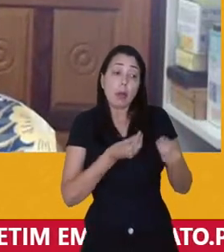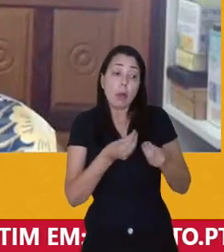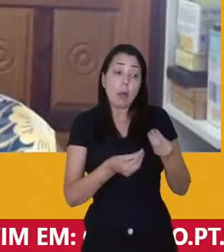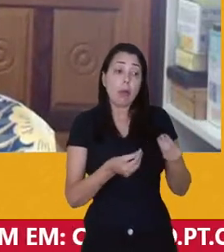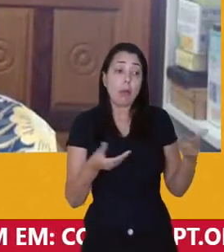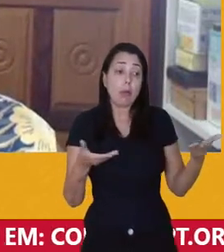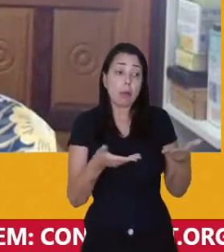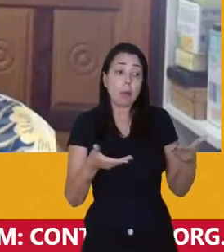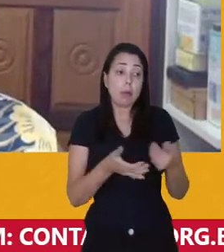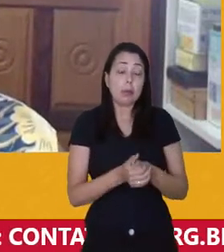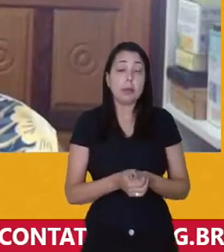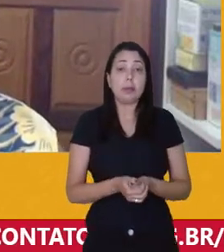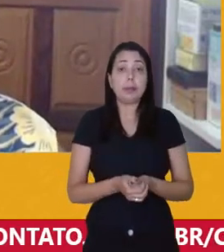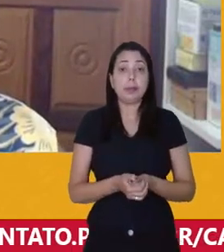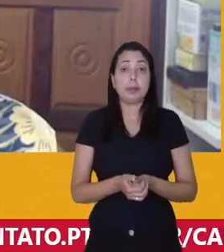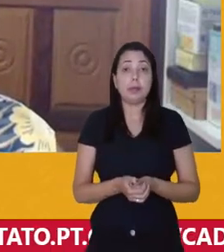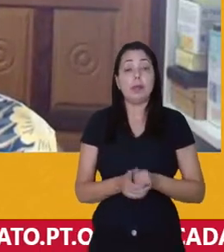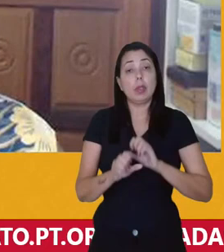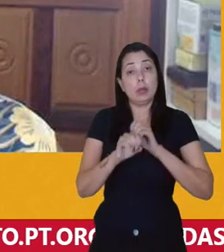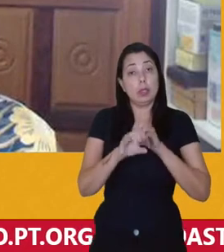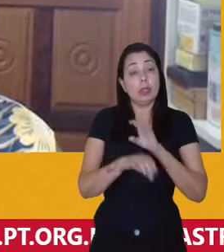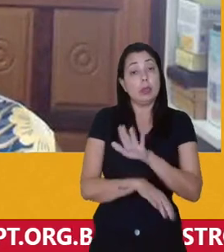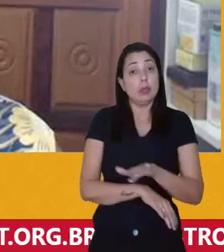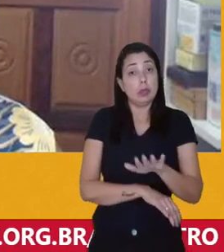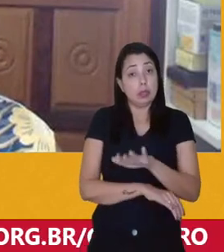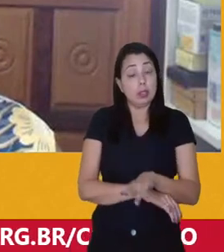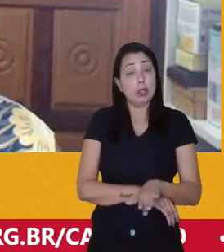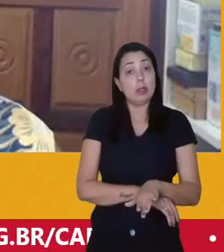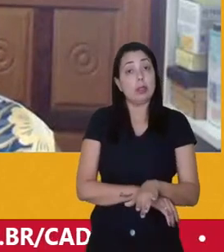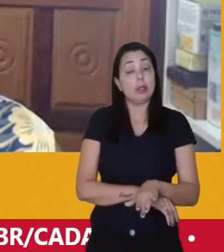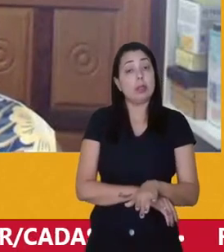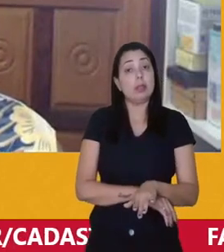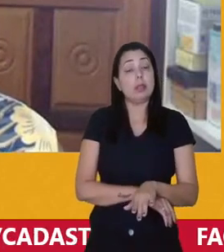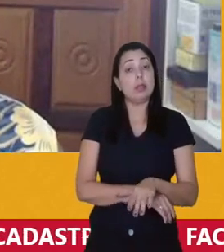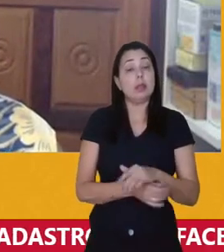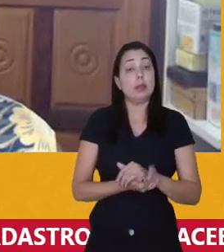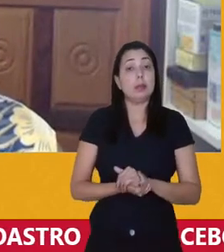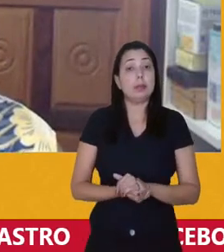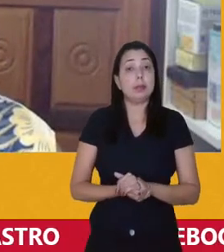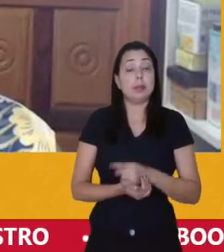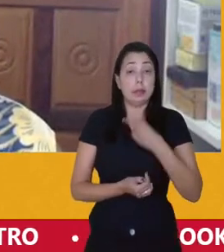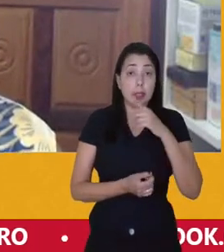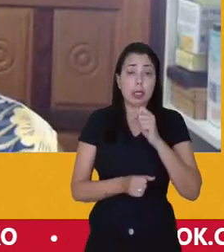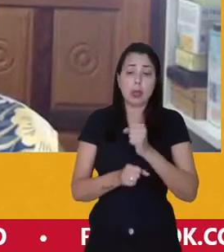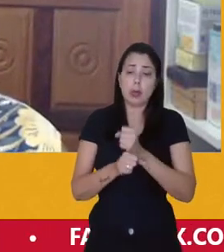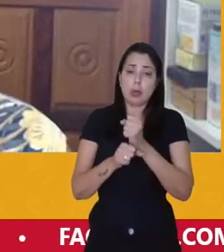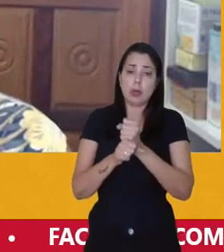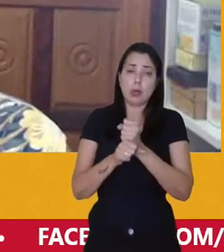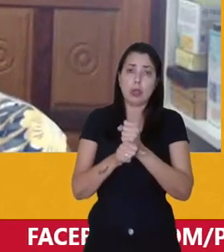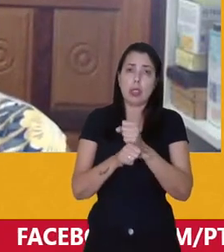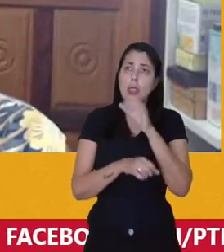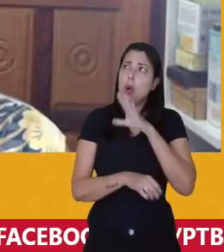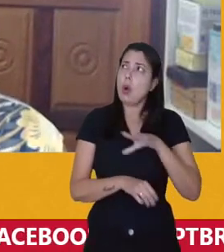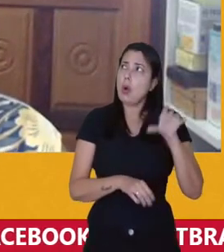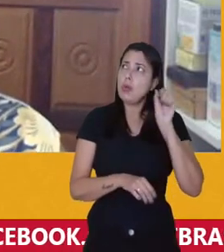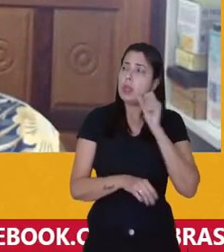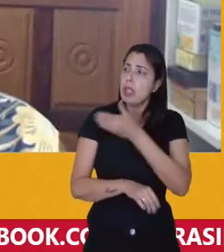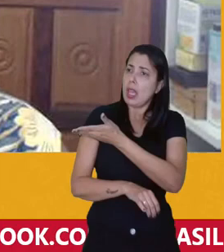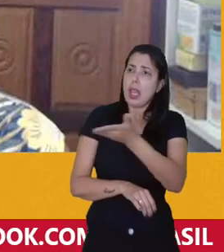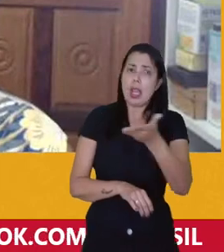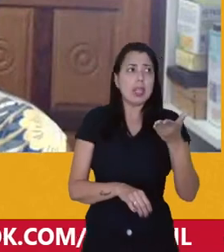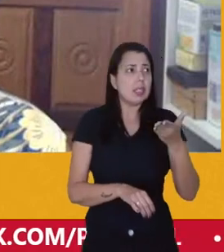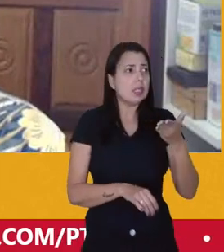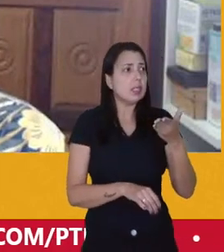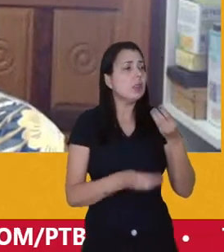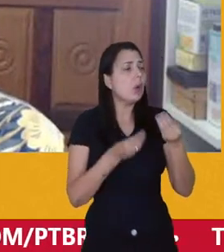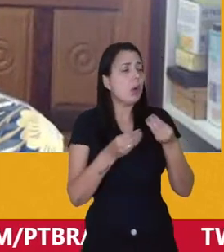nos estudos aí, sobre a educação infantil e as infâncias negras, para construir formas de ouvir essas crianças, de